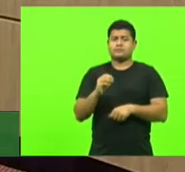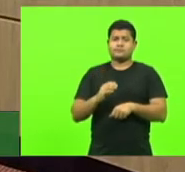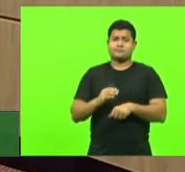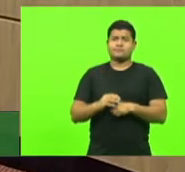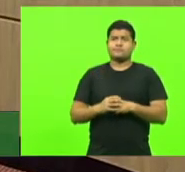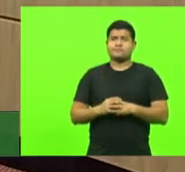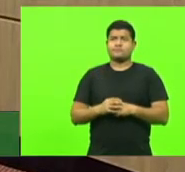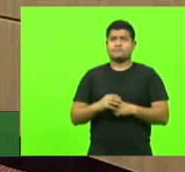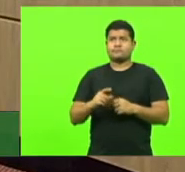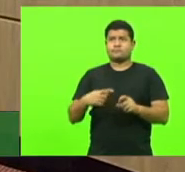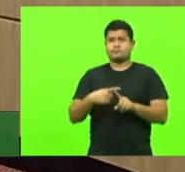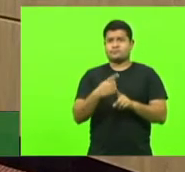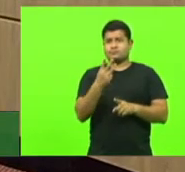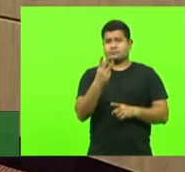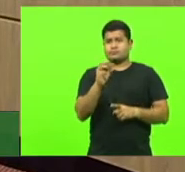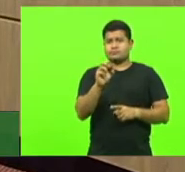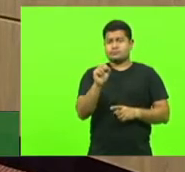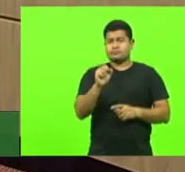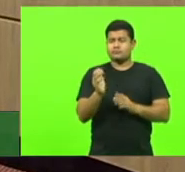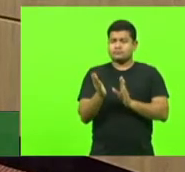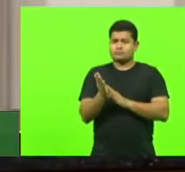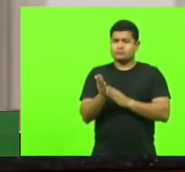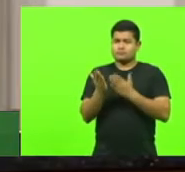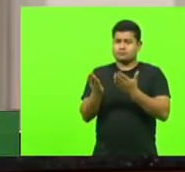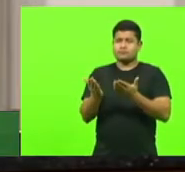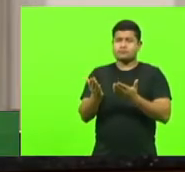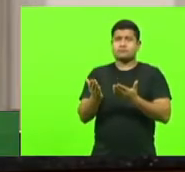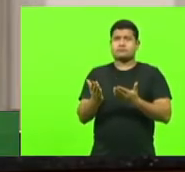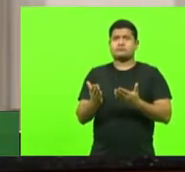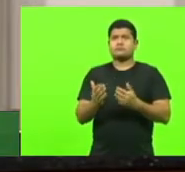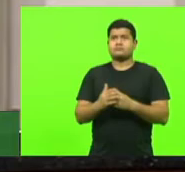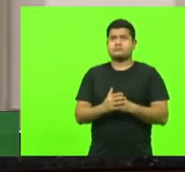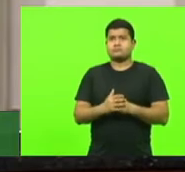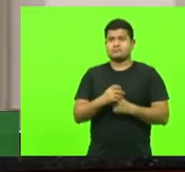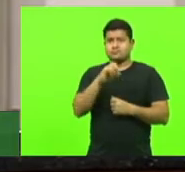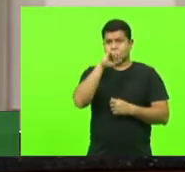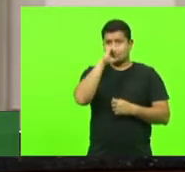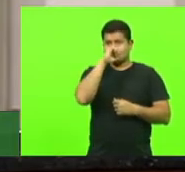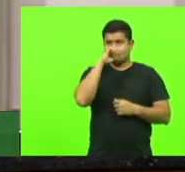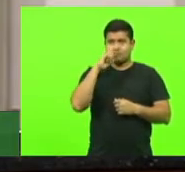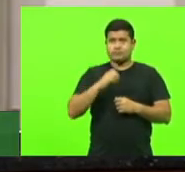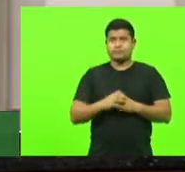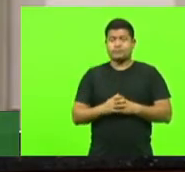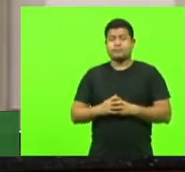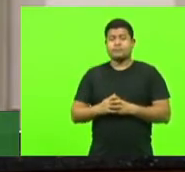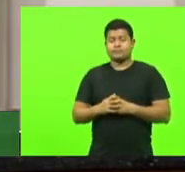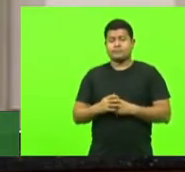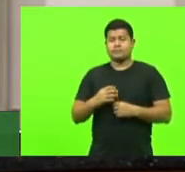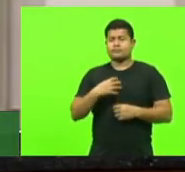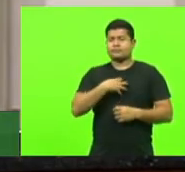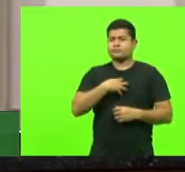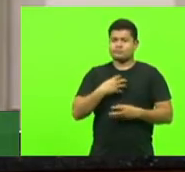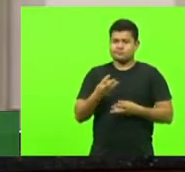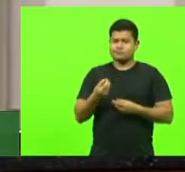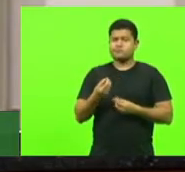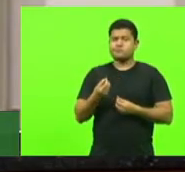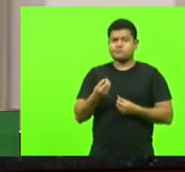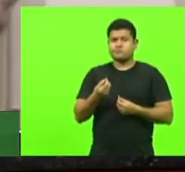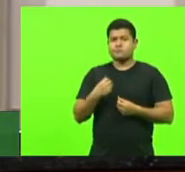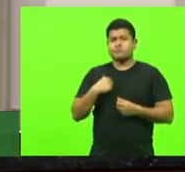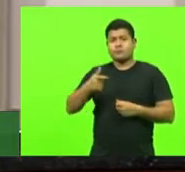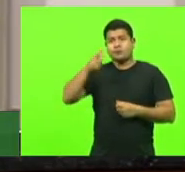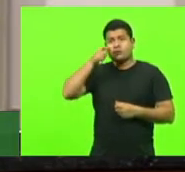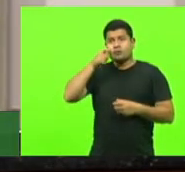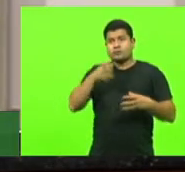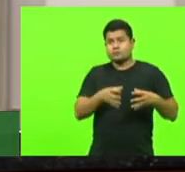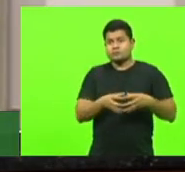Mais 30 segundos, deputado. Parabéns a Vossa Excelência, que, com a devida sensibilidade, acompanhou a